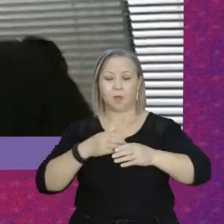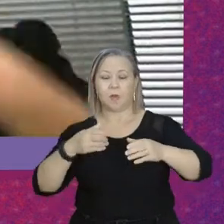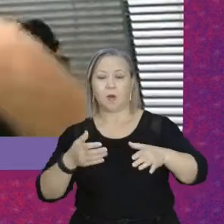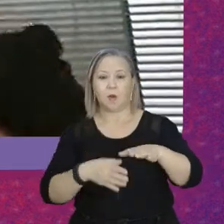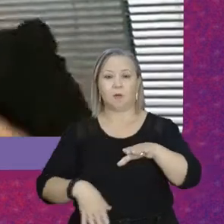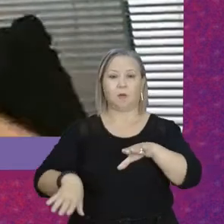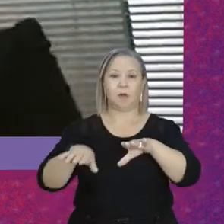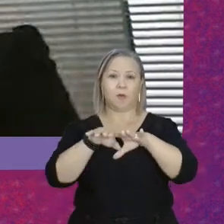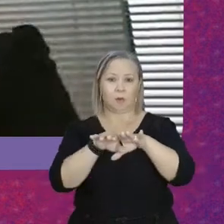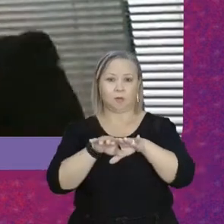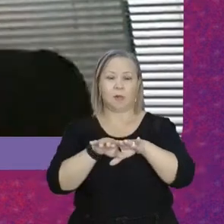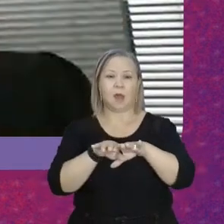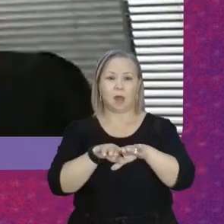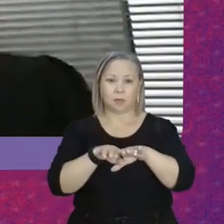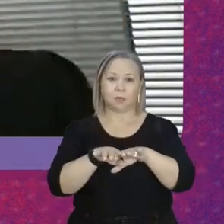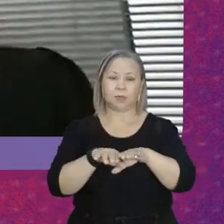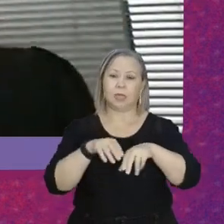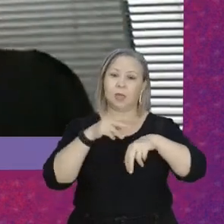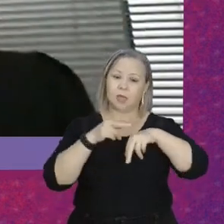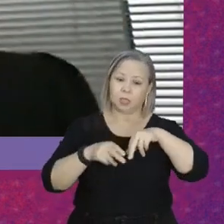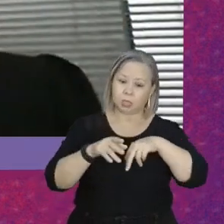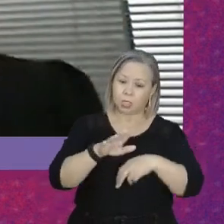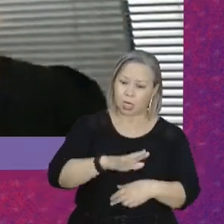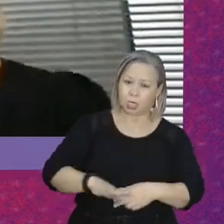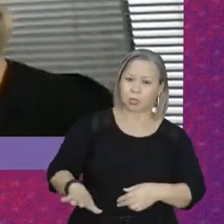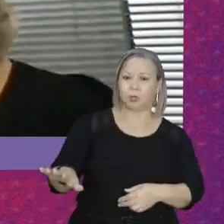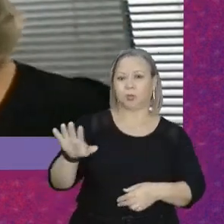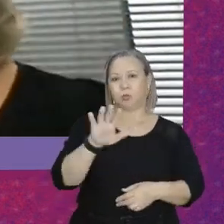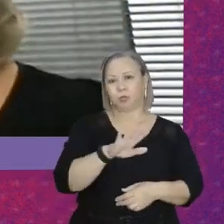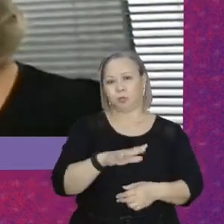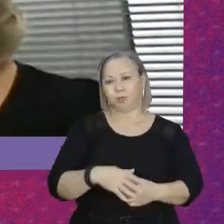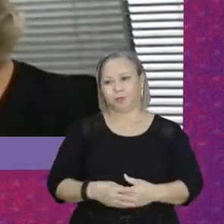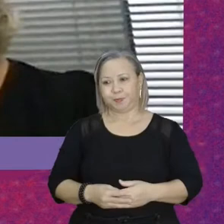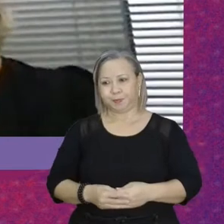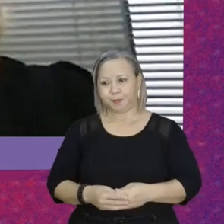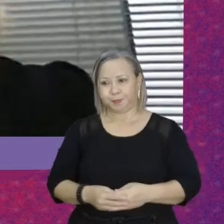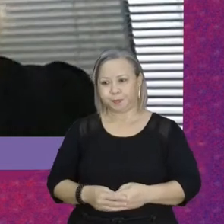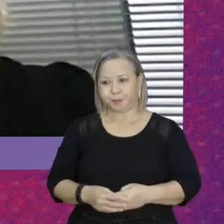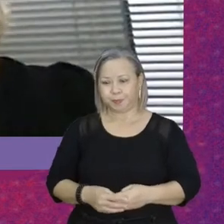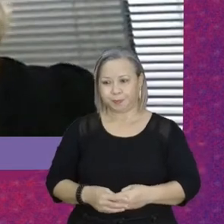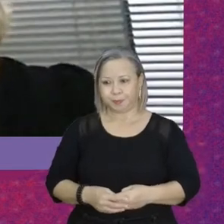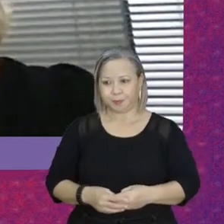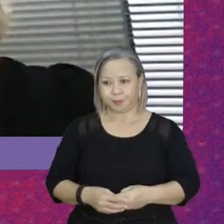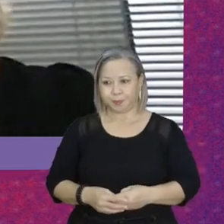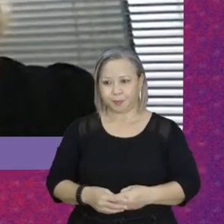igualdade entre o próprio gênero, né, feminino.